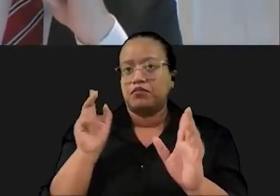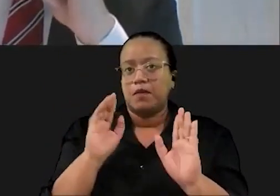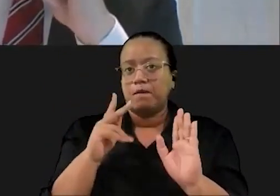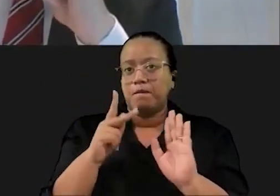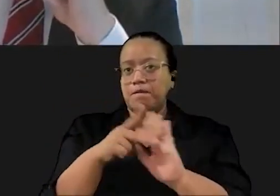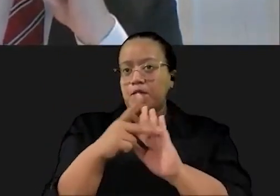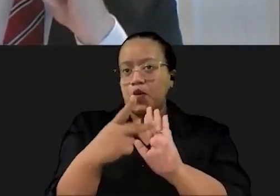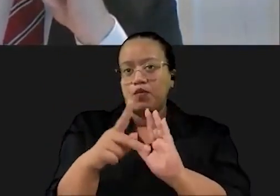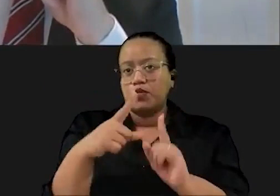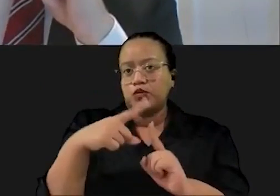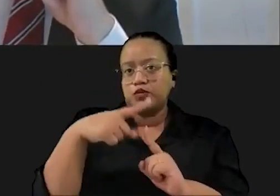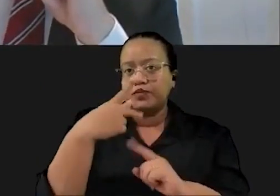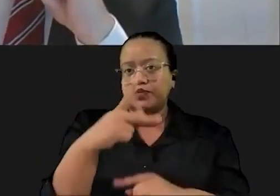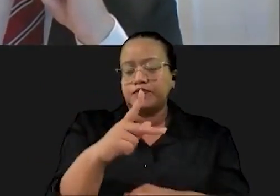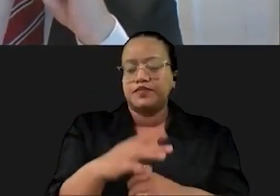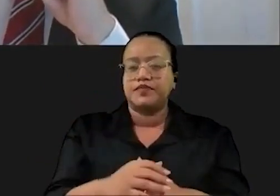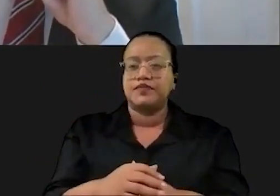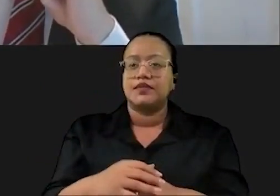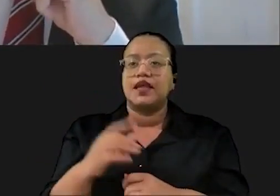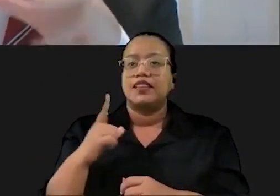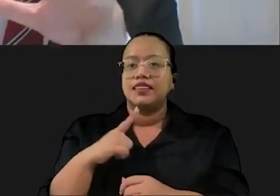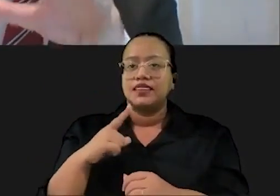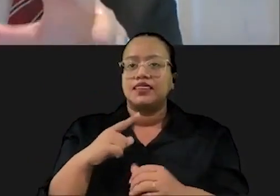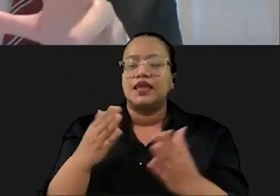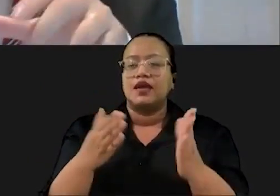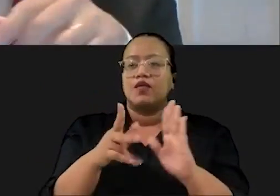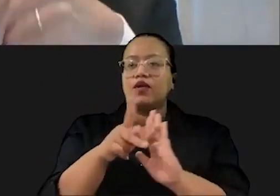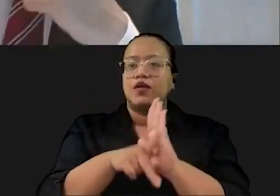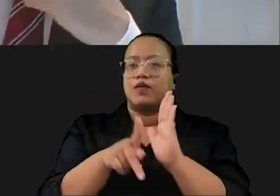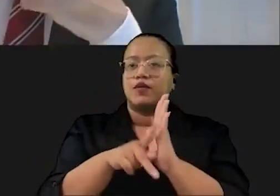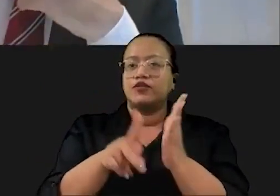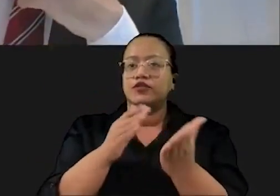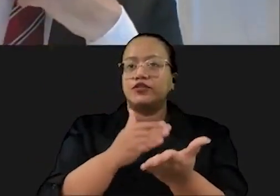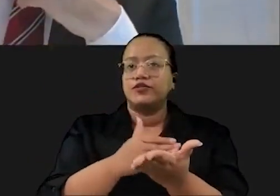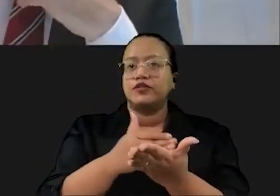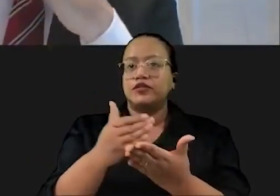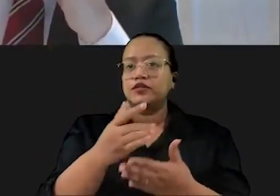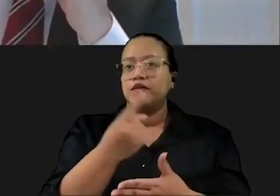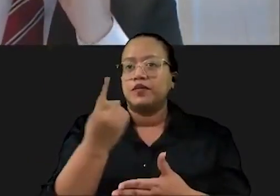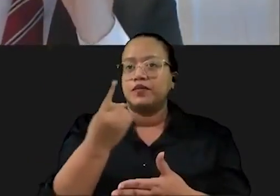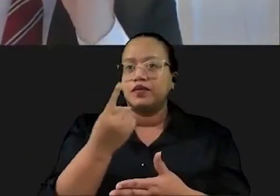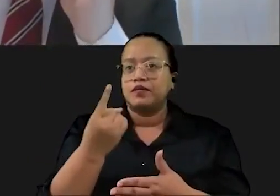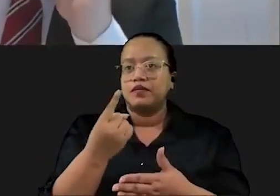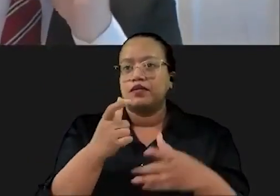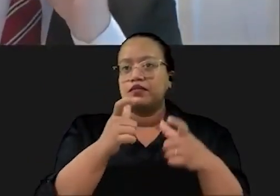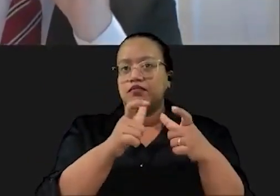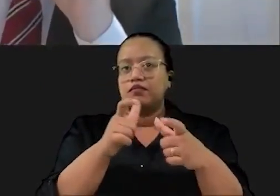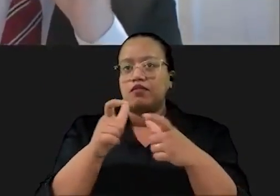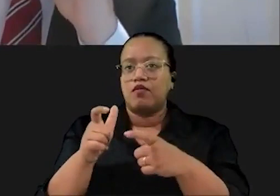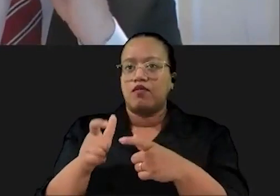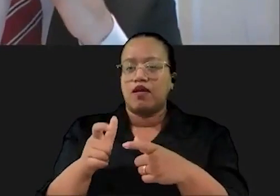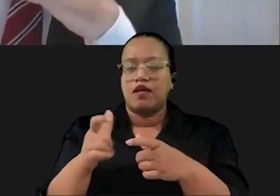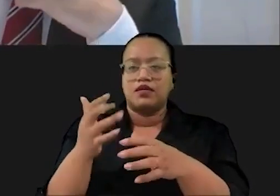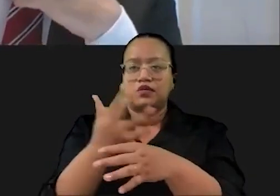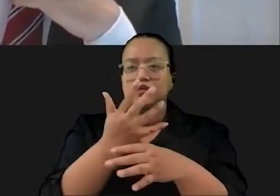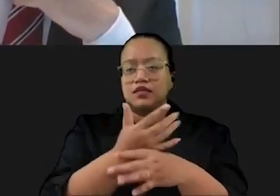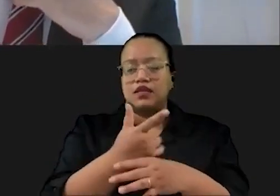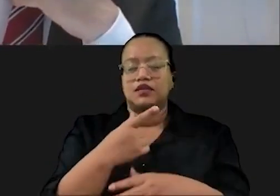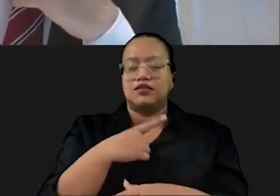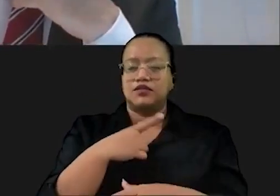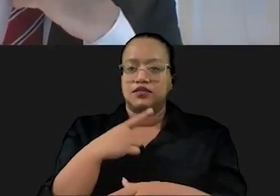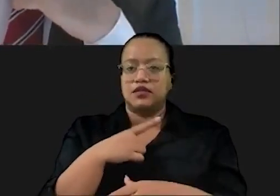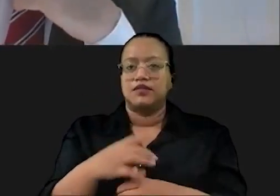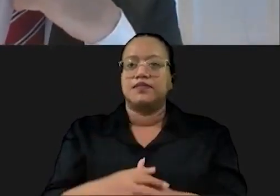subseções judiciárias de São Paulo, São Bernardo e Ourinhos. Há essa portaria H constituindo, então, essa instrução processual em projeto